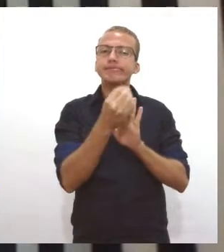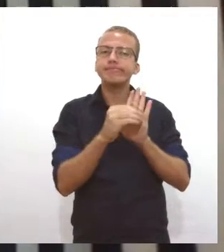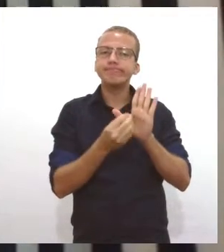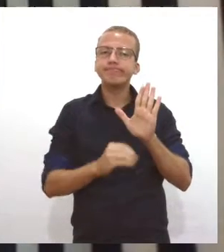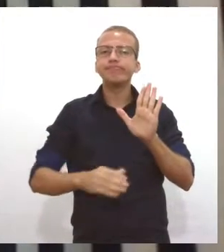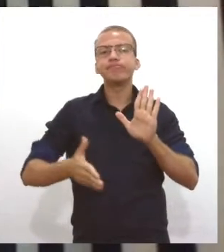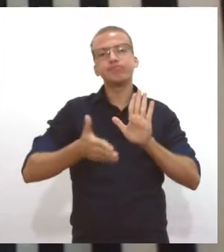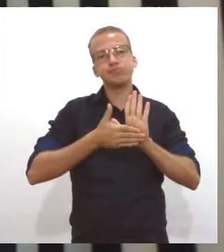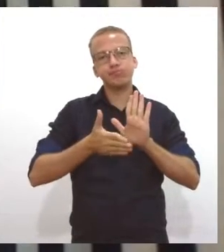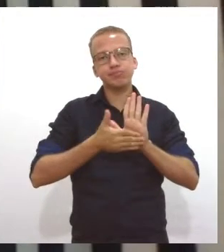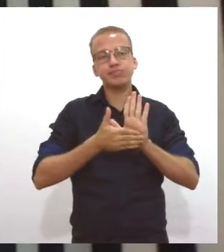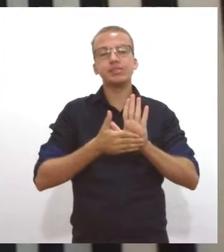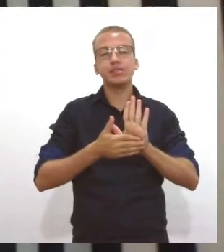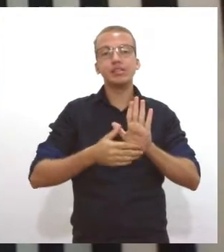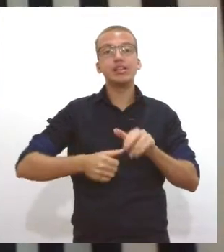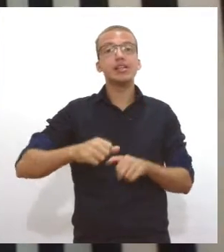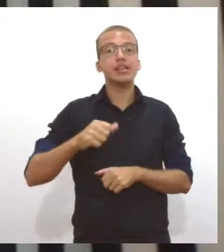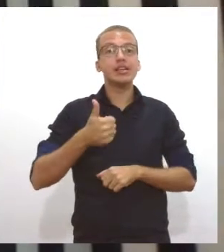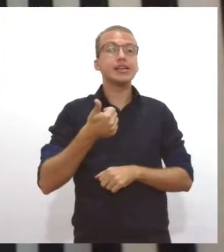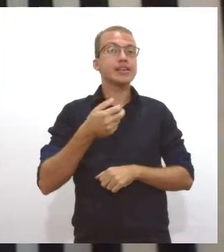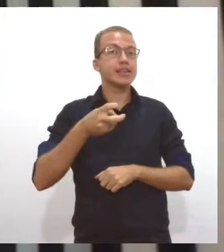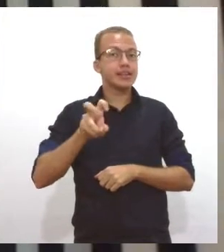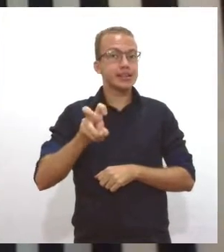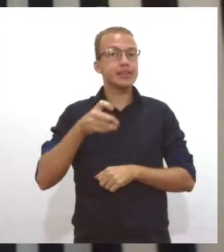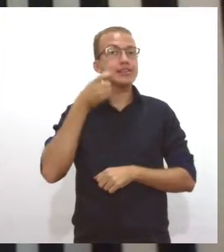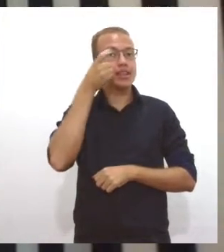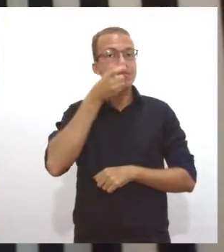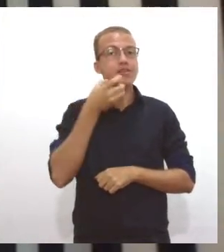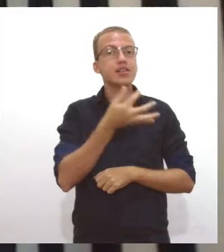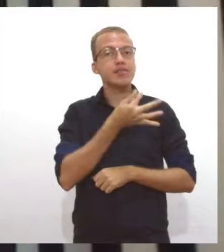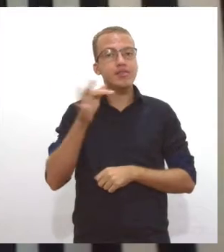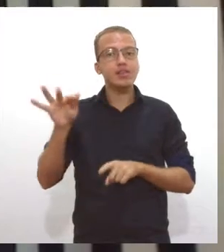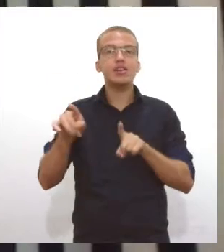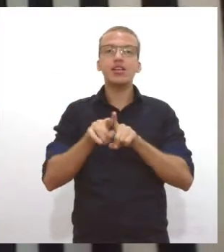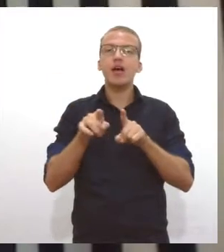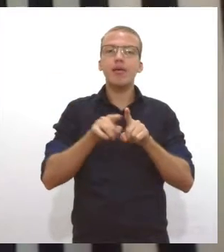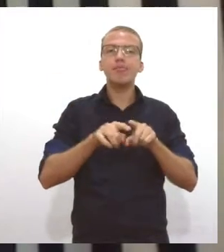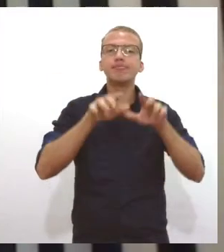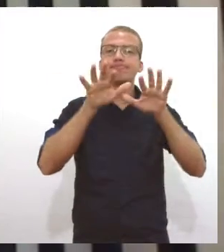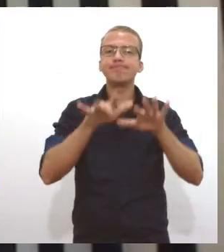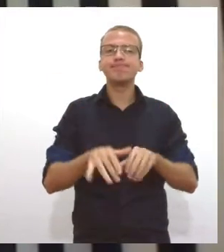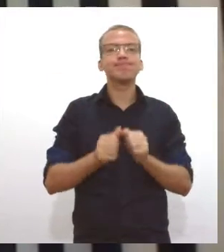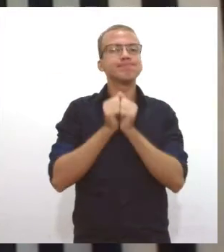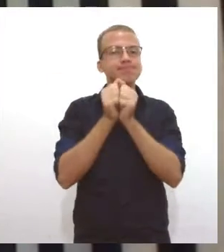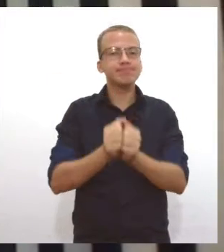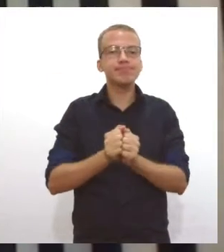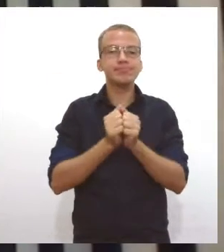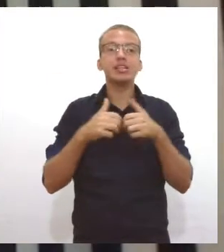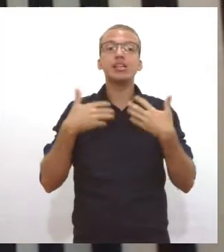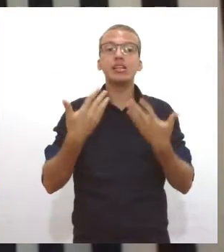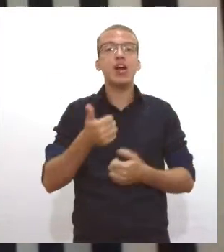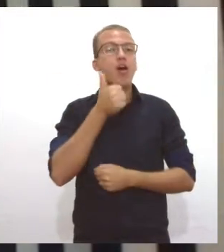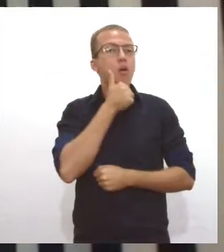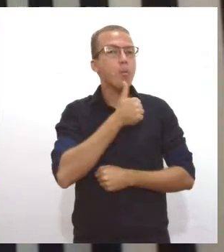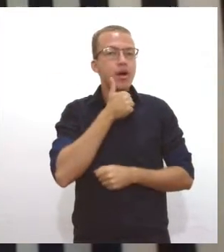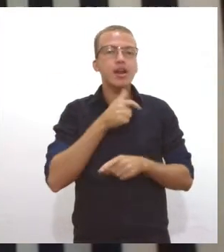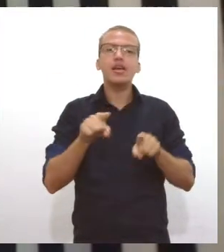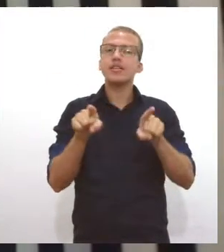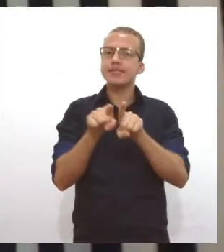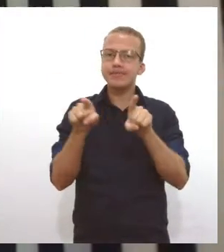15 deputados federais subscreveram o projeto comigo eu sou muito grata por que a bancada feminina tomou o projeto como